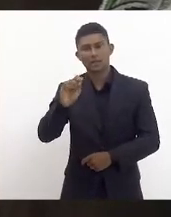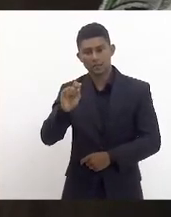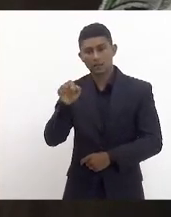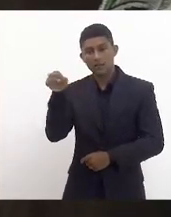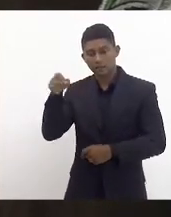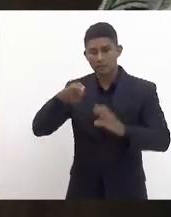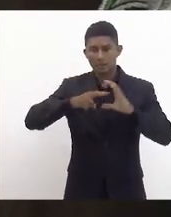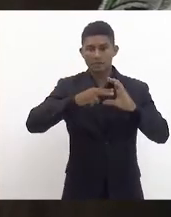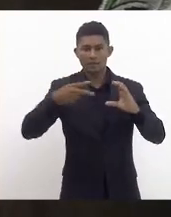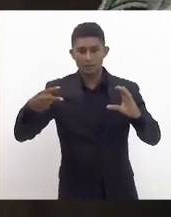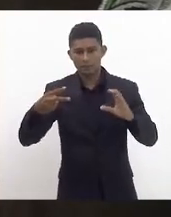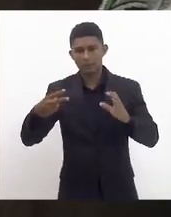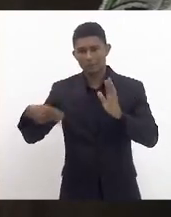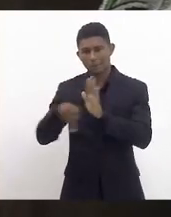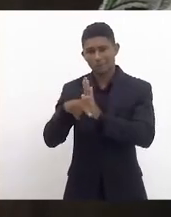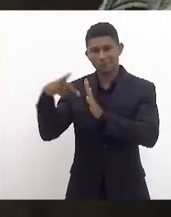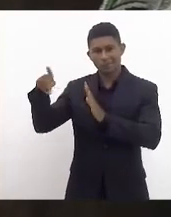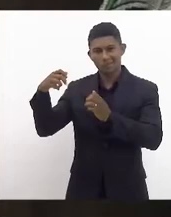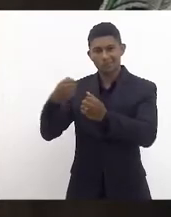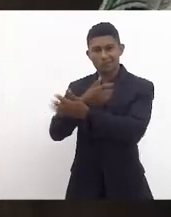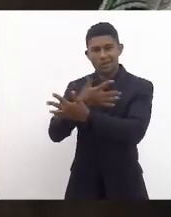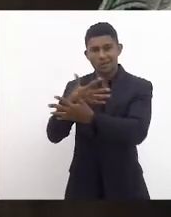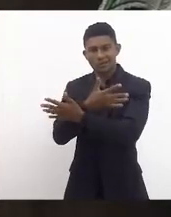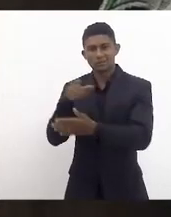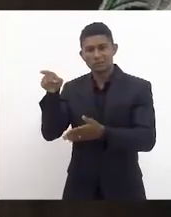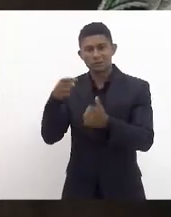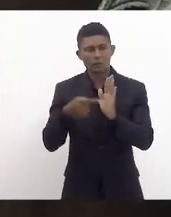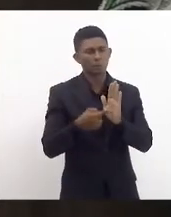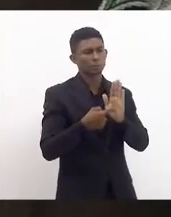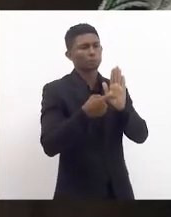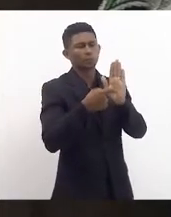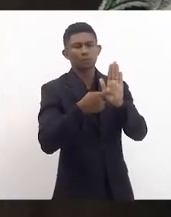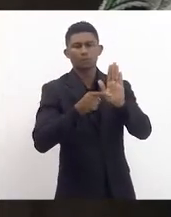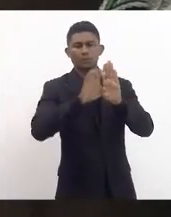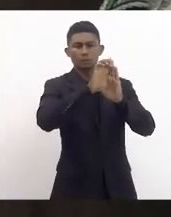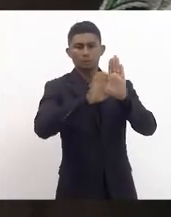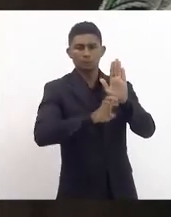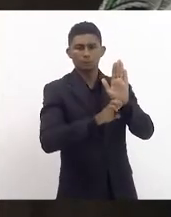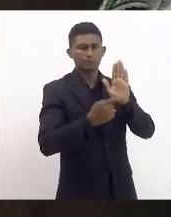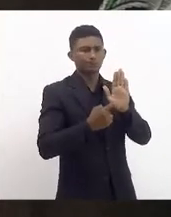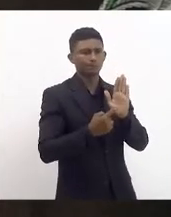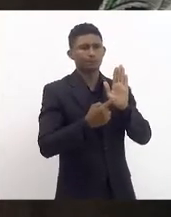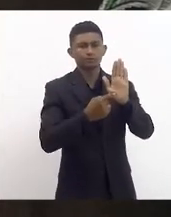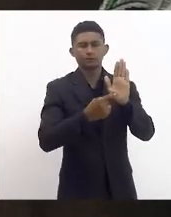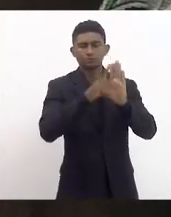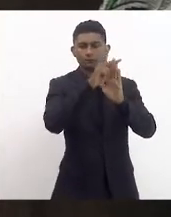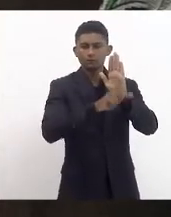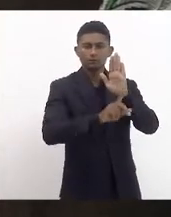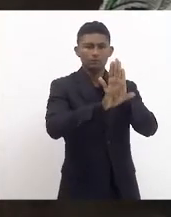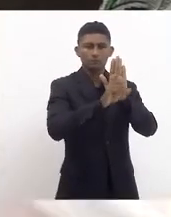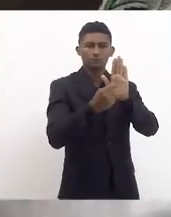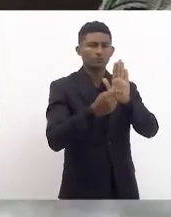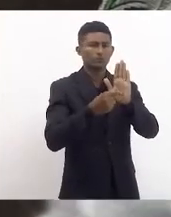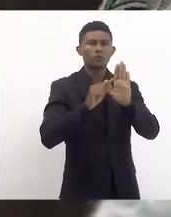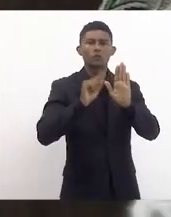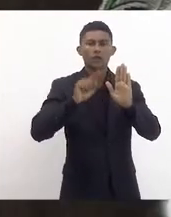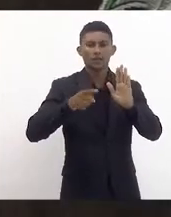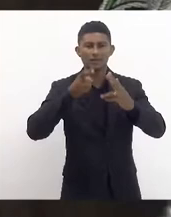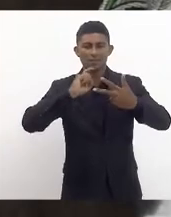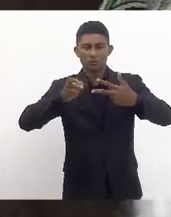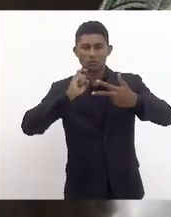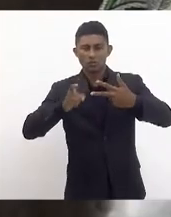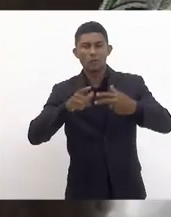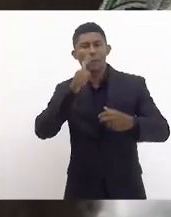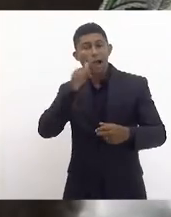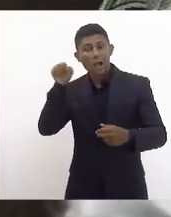Municipal de Nova Friburgo, apenas por ter apresentado emendas a um projeto oriundo do Poder Executivo,